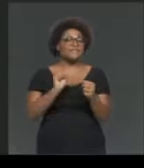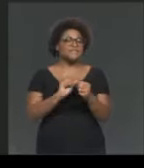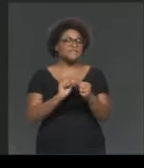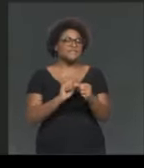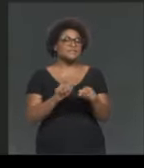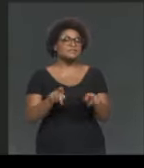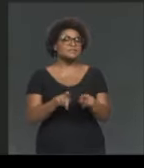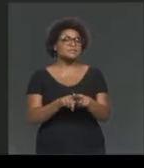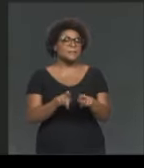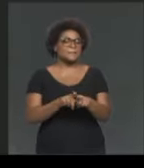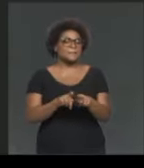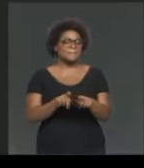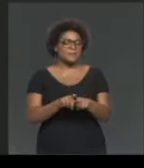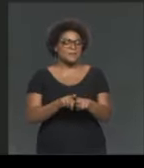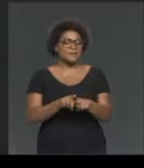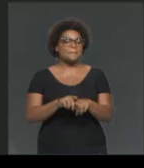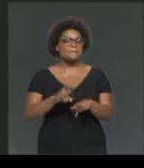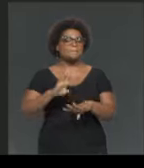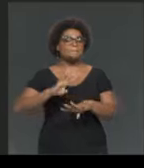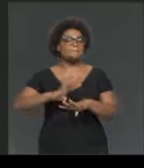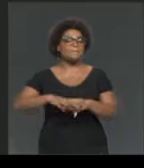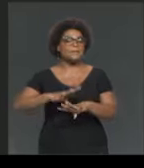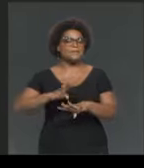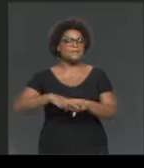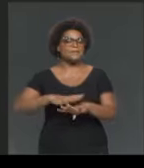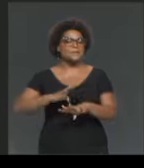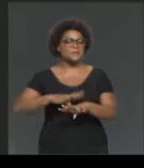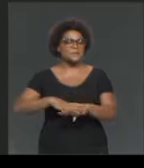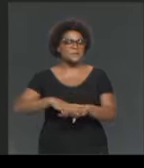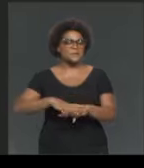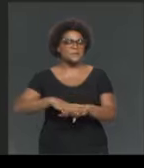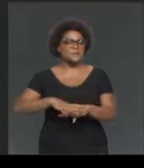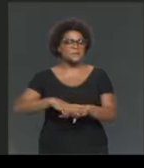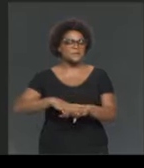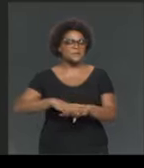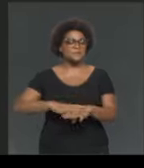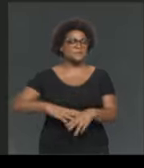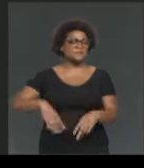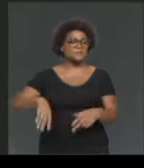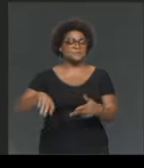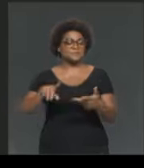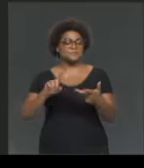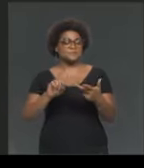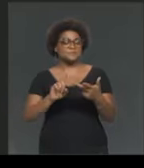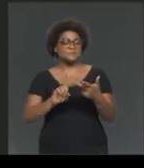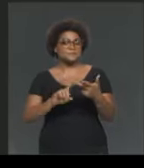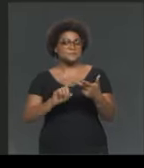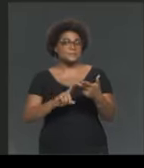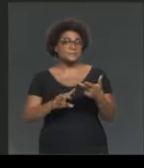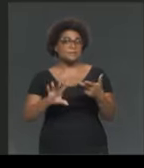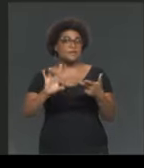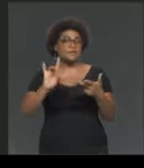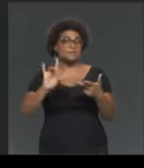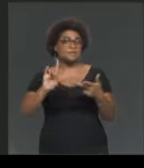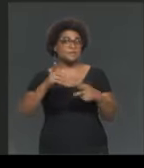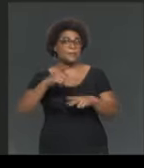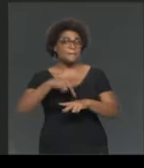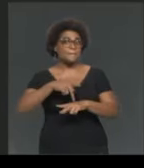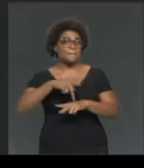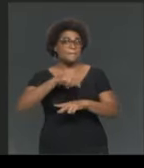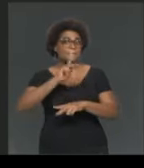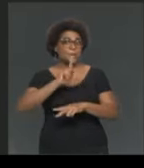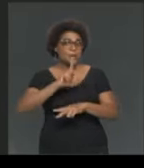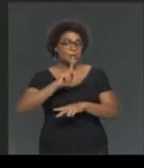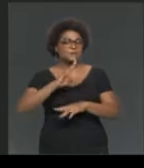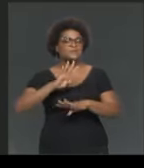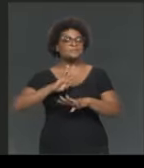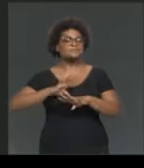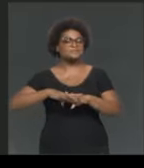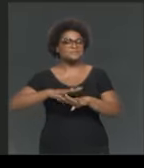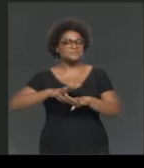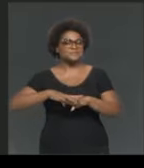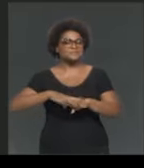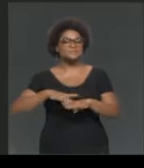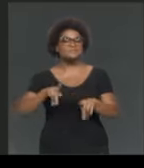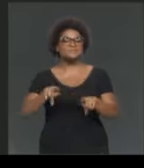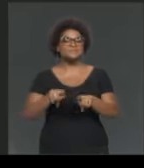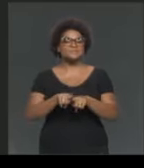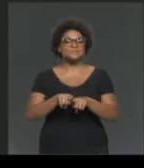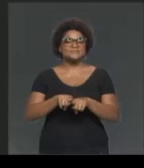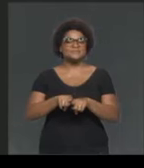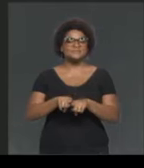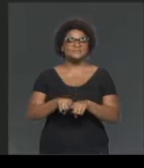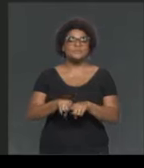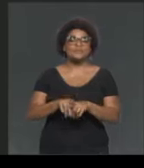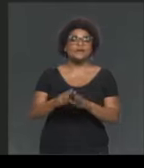em Matemática, depois disso uma especialização, pós-graduação também em Matemática,